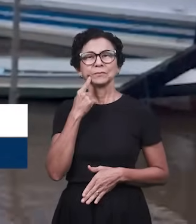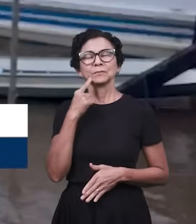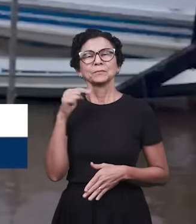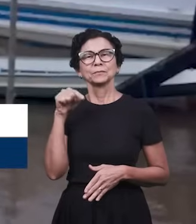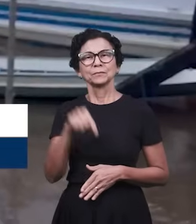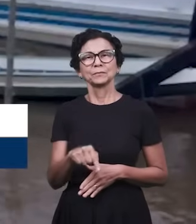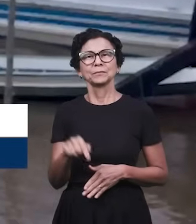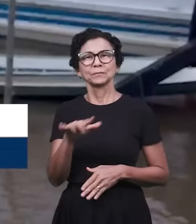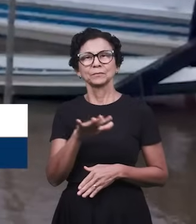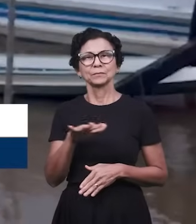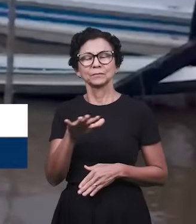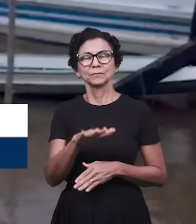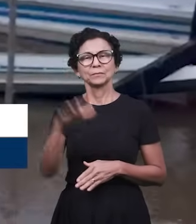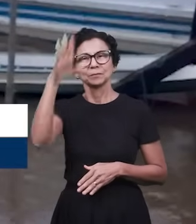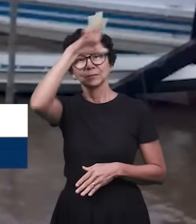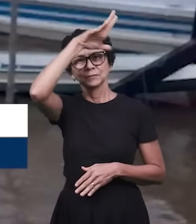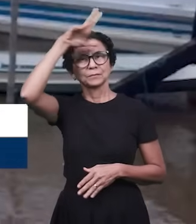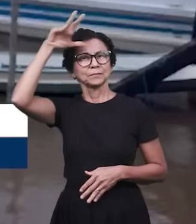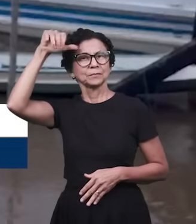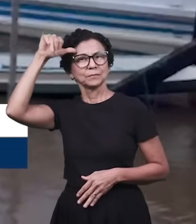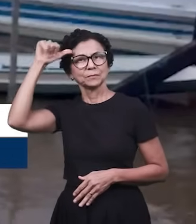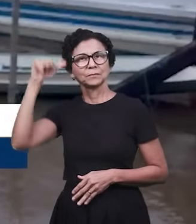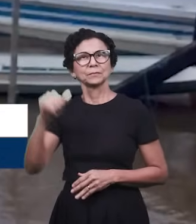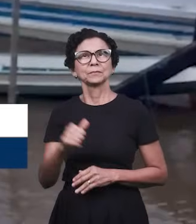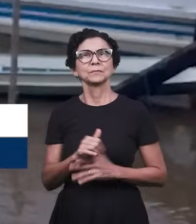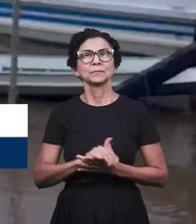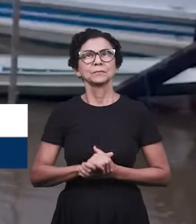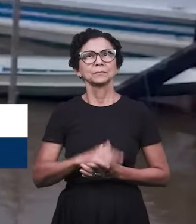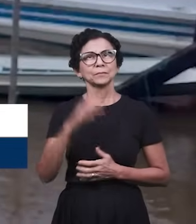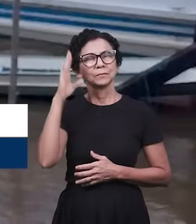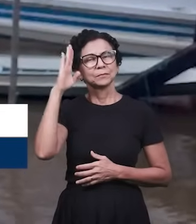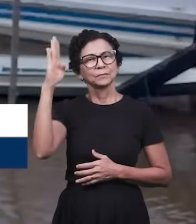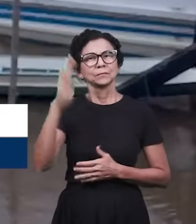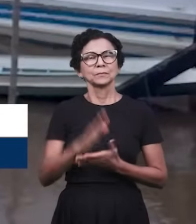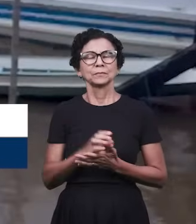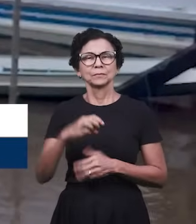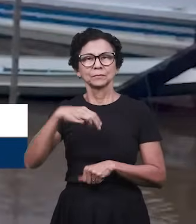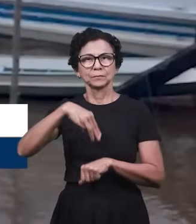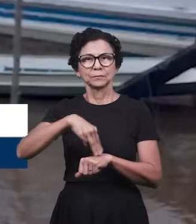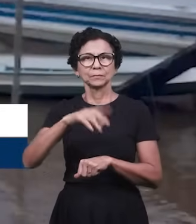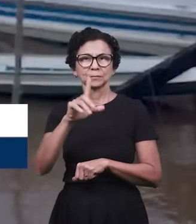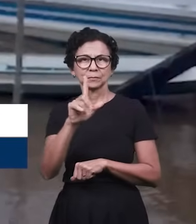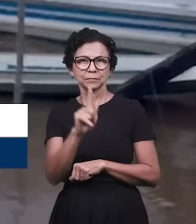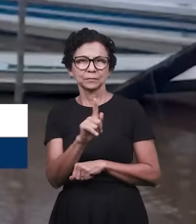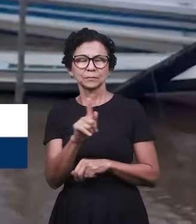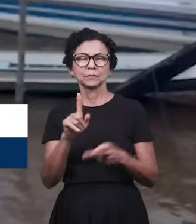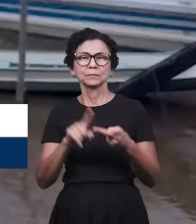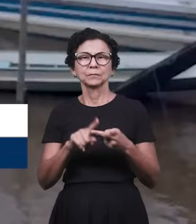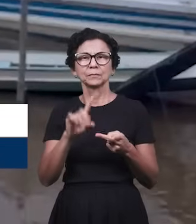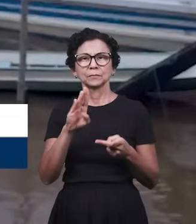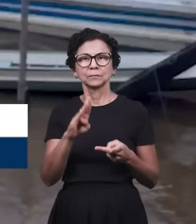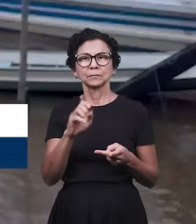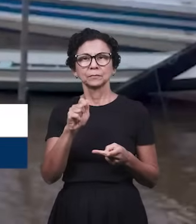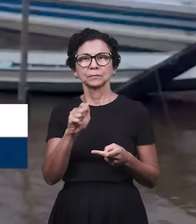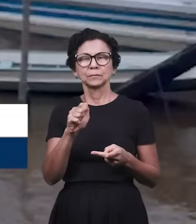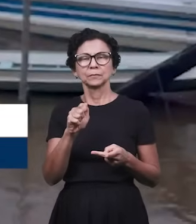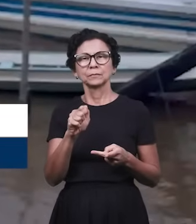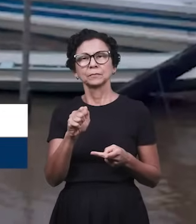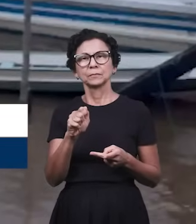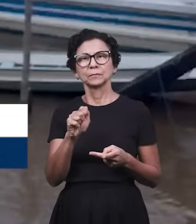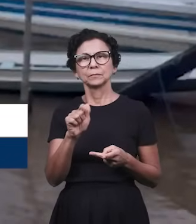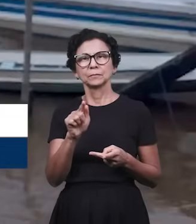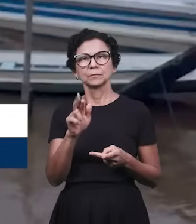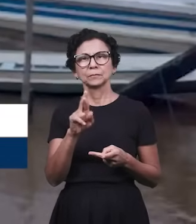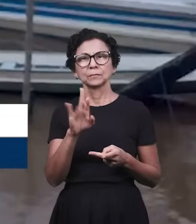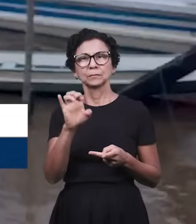Missão Amazônia, principalmente nas cidades de Melgaço e também de Bagre. Na cidade de Melgaço, nós fizemos uma visita a